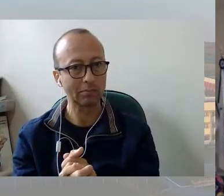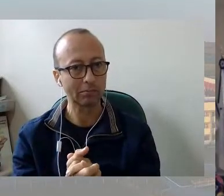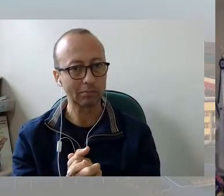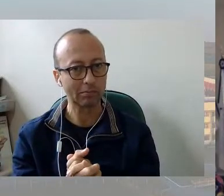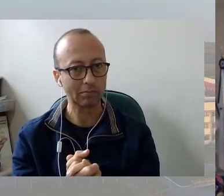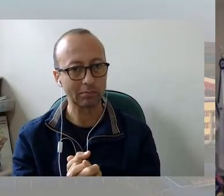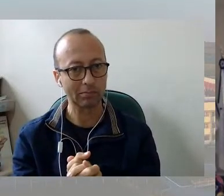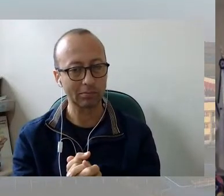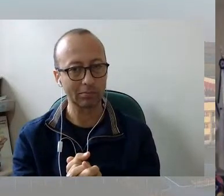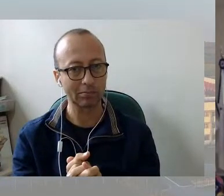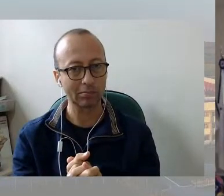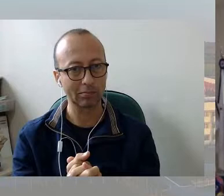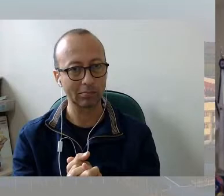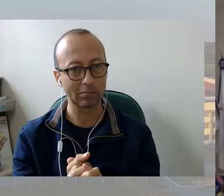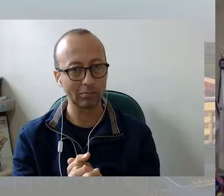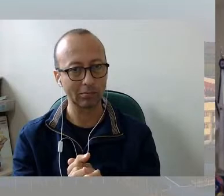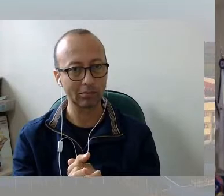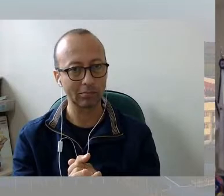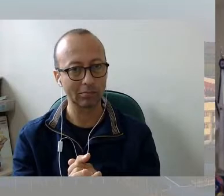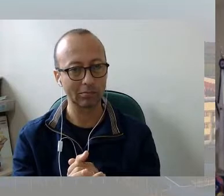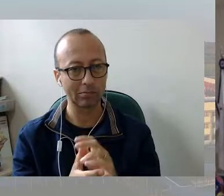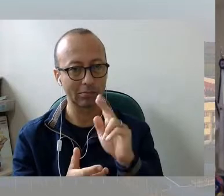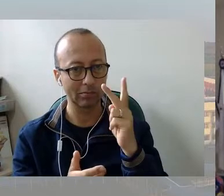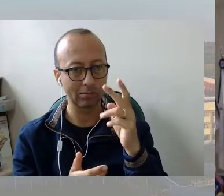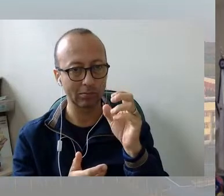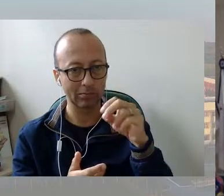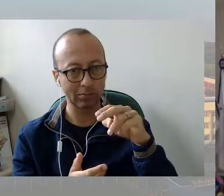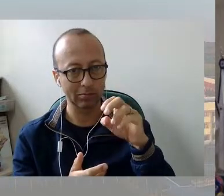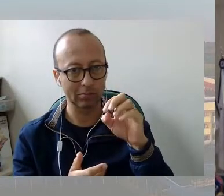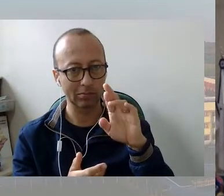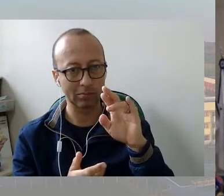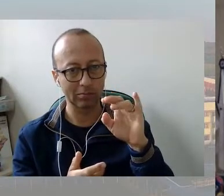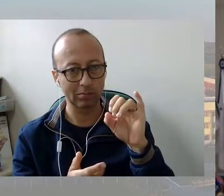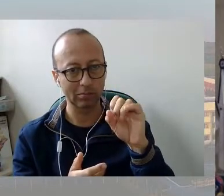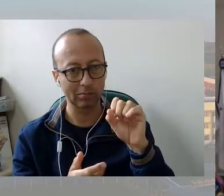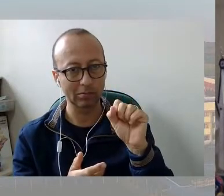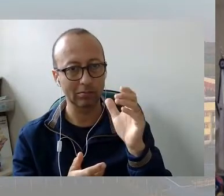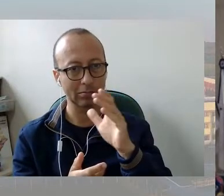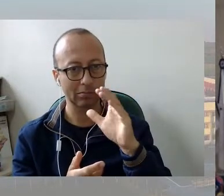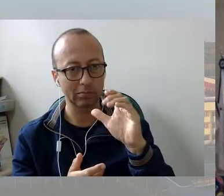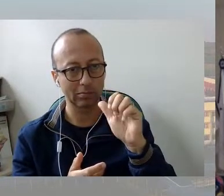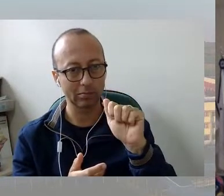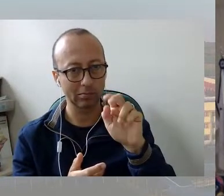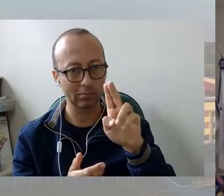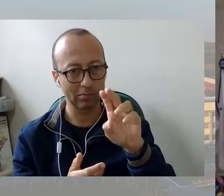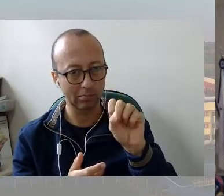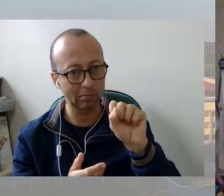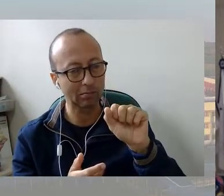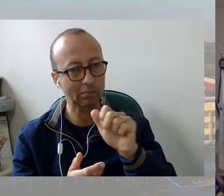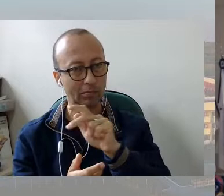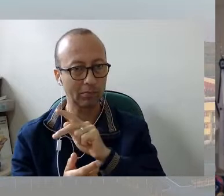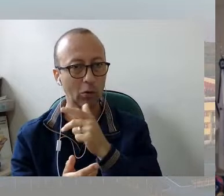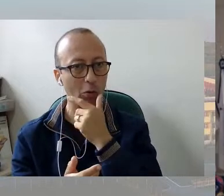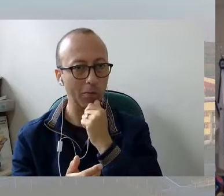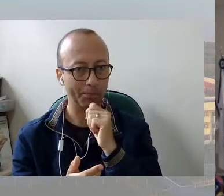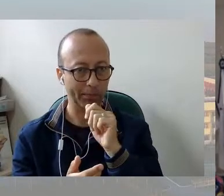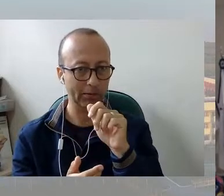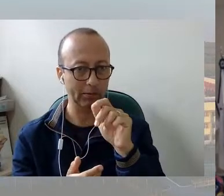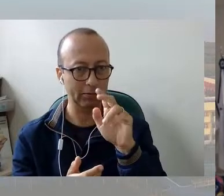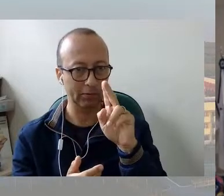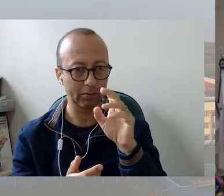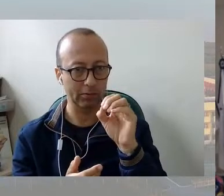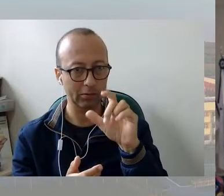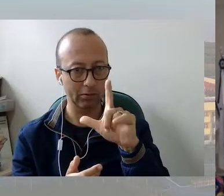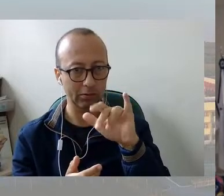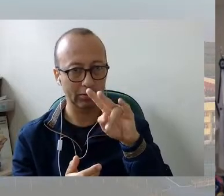de concessão do título doutor honoris causa Oliveira Silveira. No entanto, algumas coisas eu